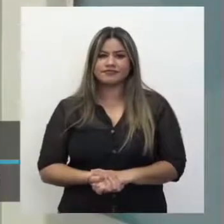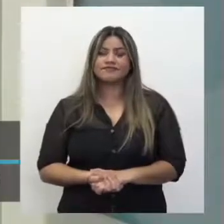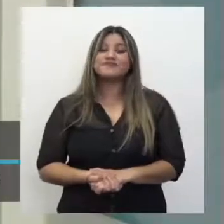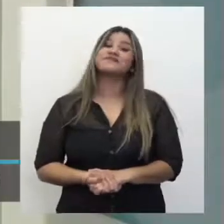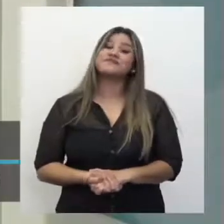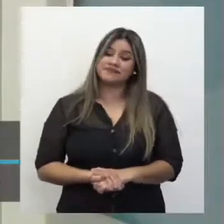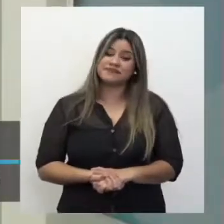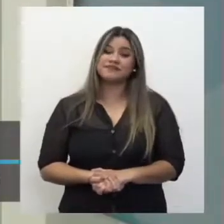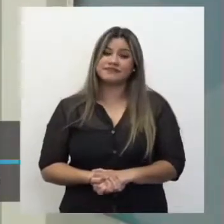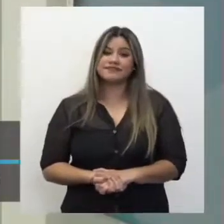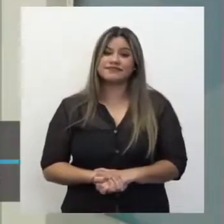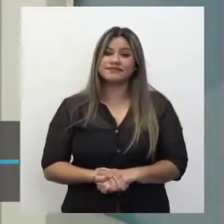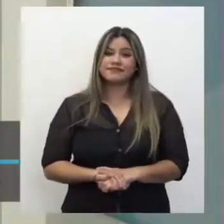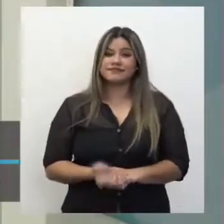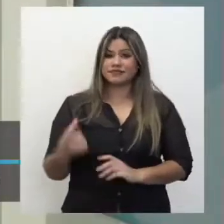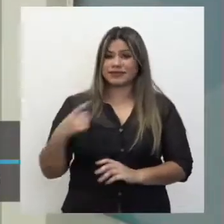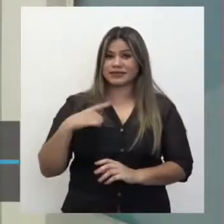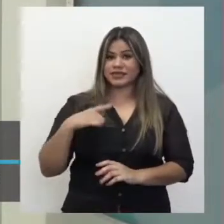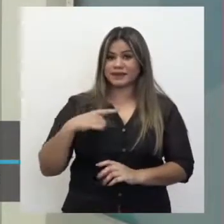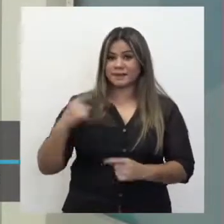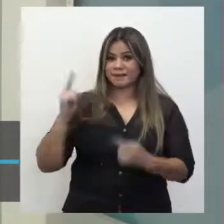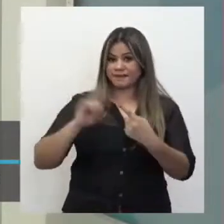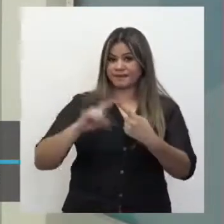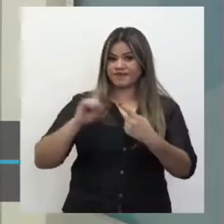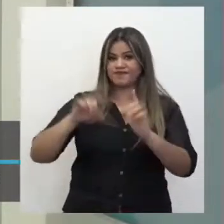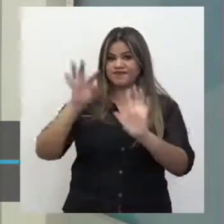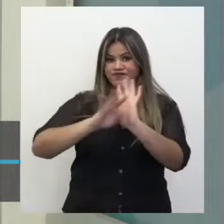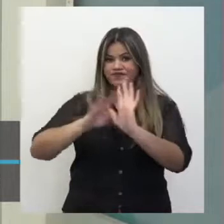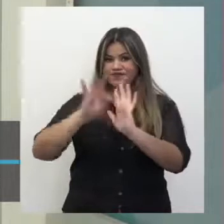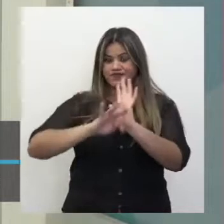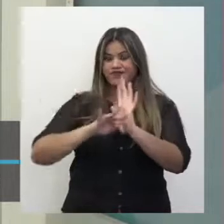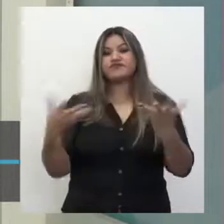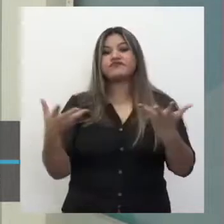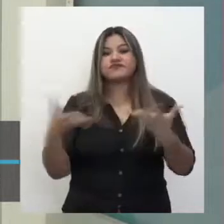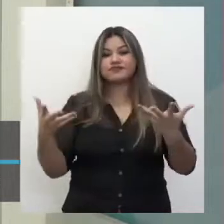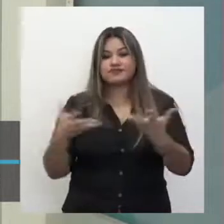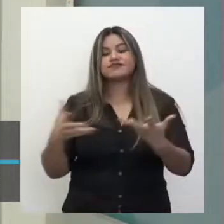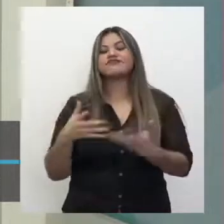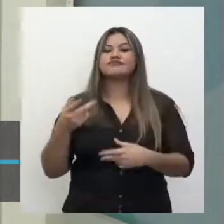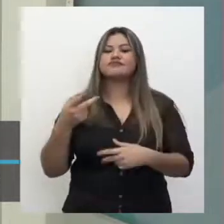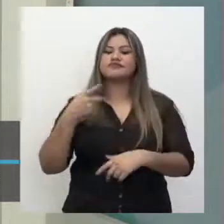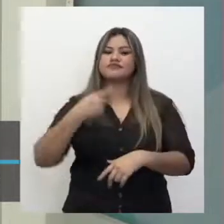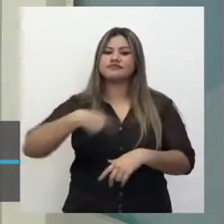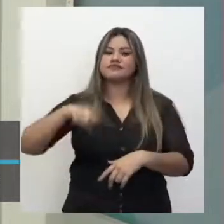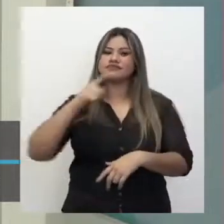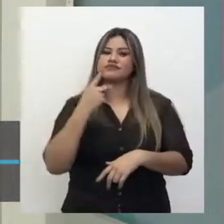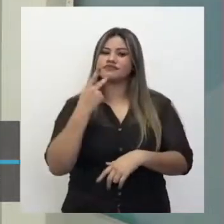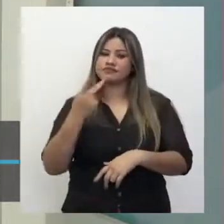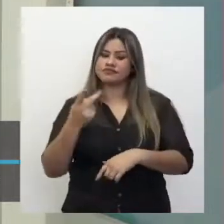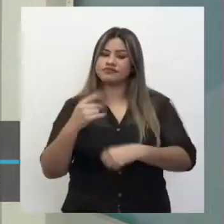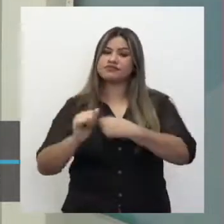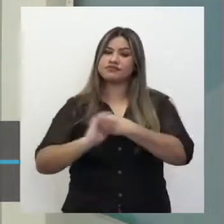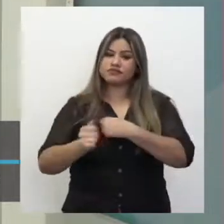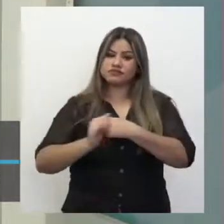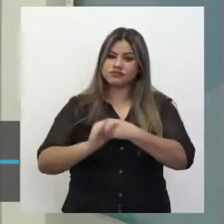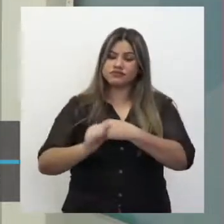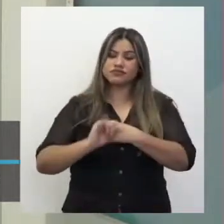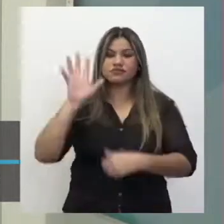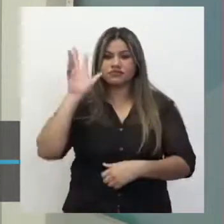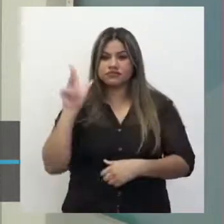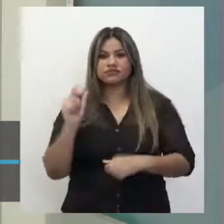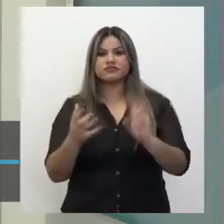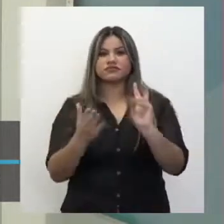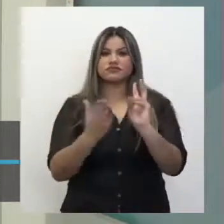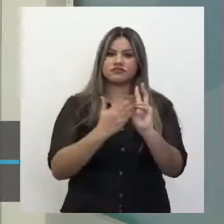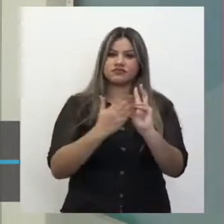Bom, nós temos um primeiro aí, né? Hoje nós estamos falando de contos africanos e contos indígenas. Nós